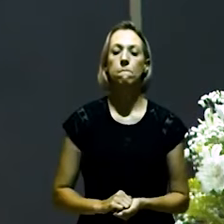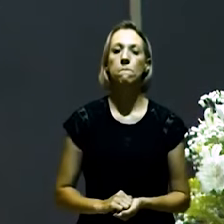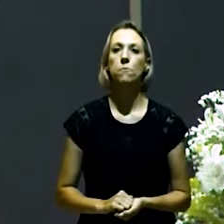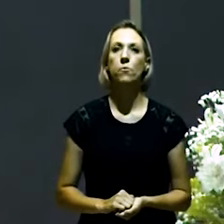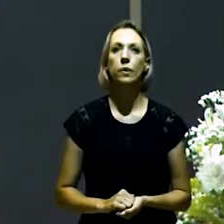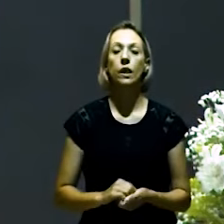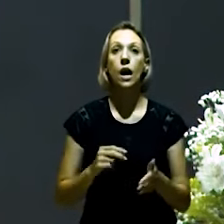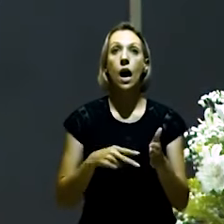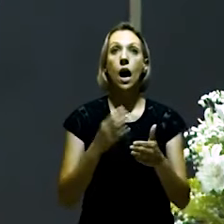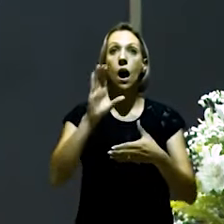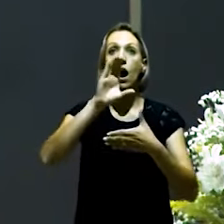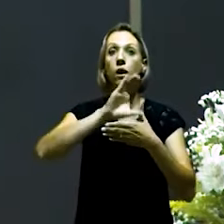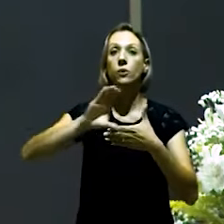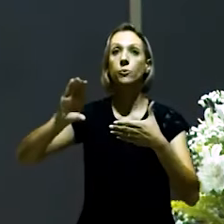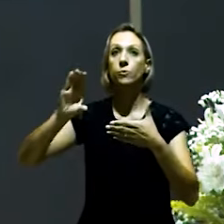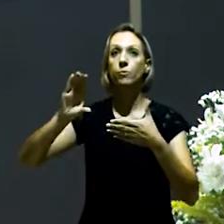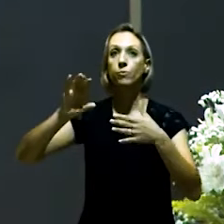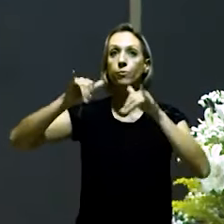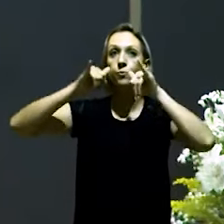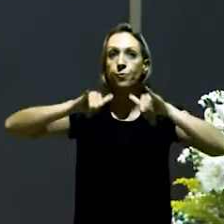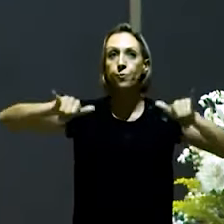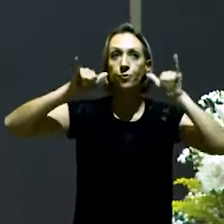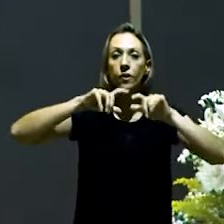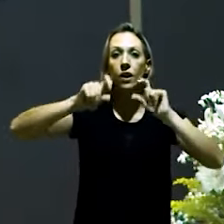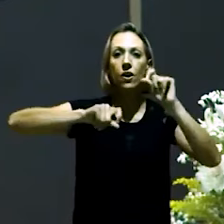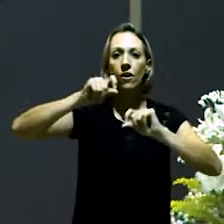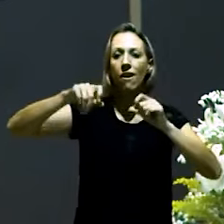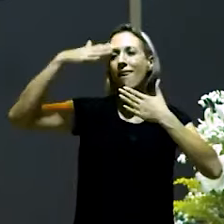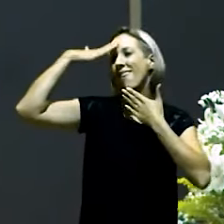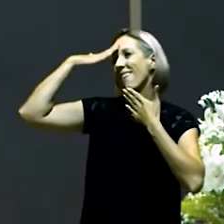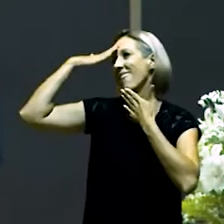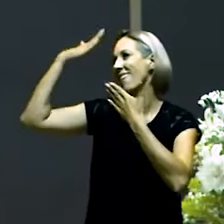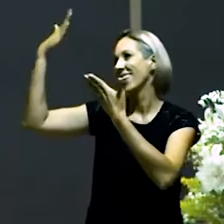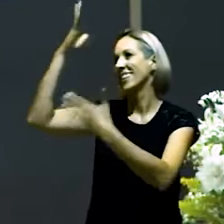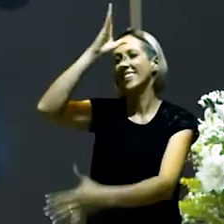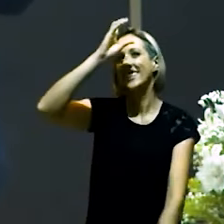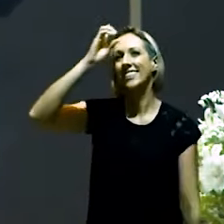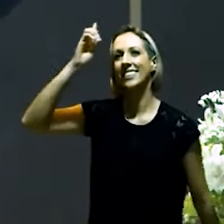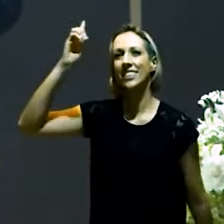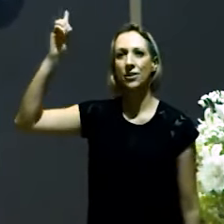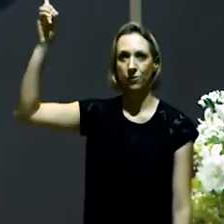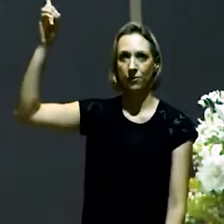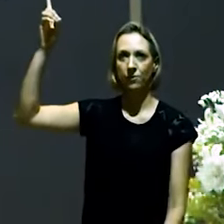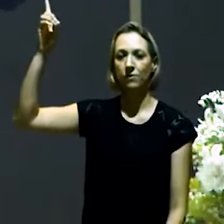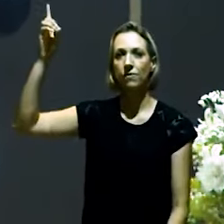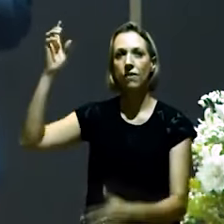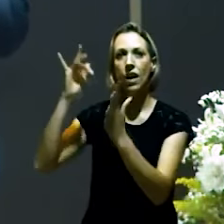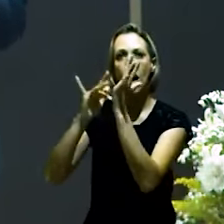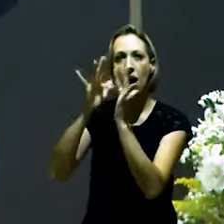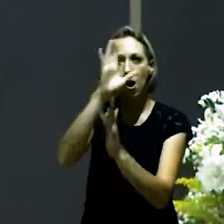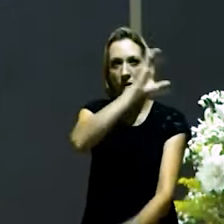eu encerro aqui. Paulo diz: graças, porém, a Deus, que em Cristo sempre